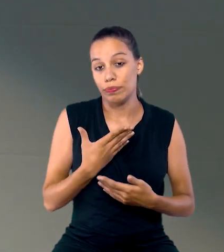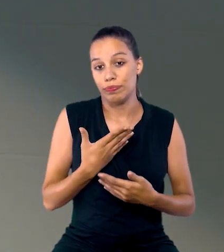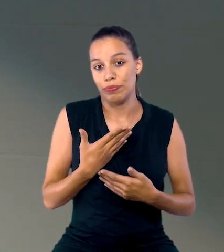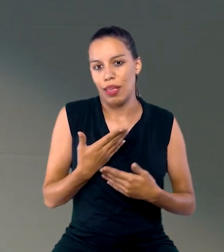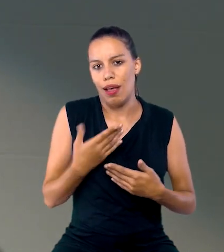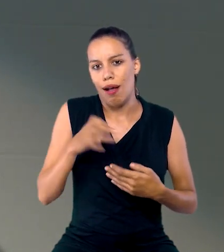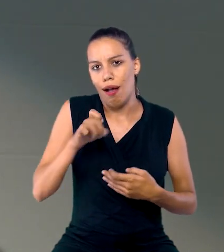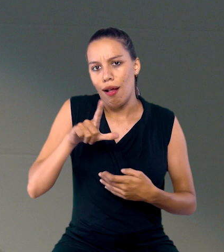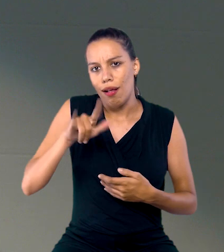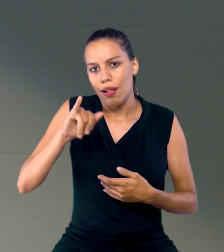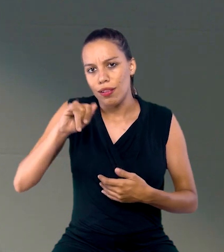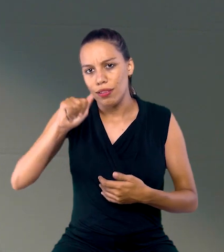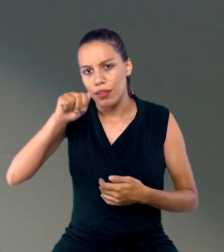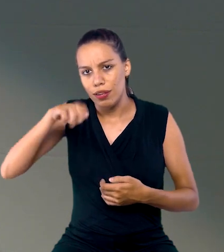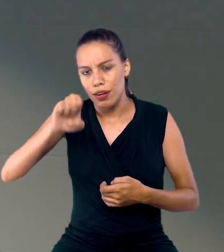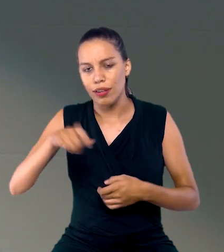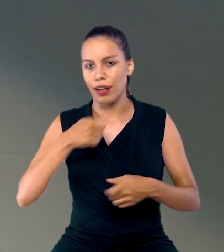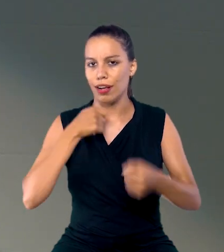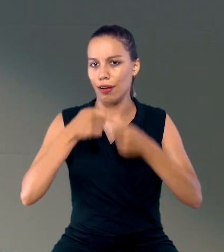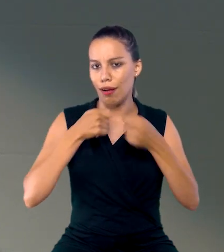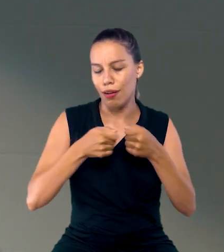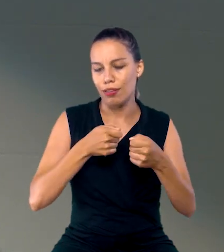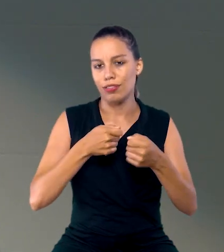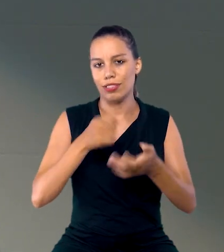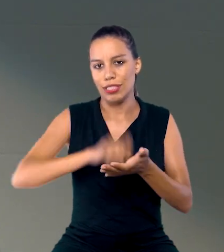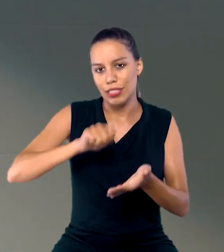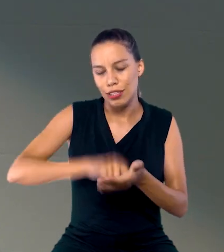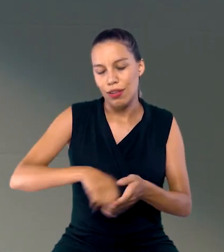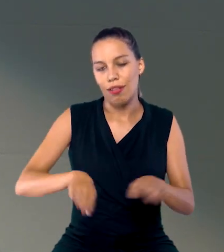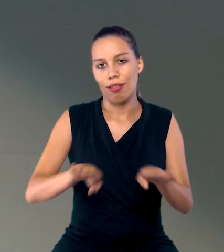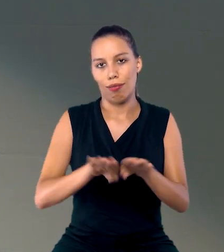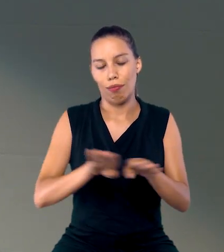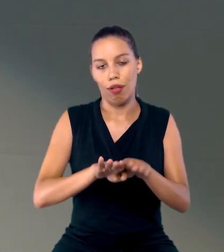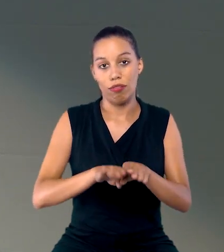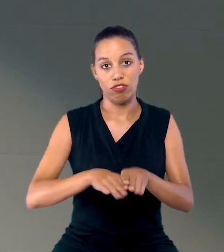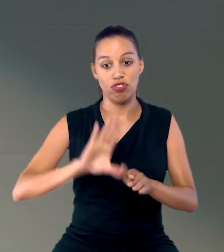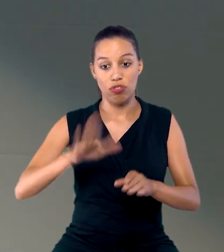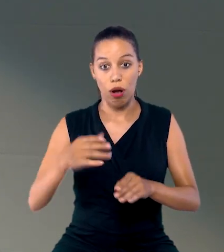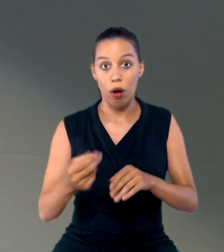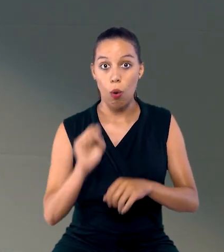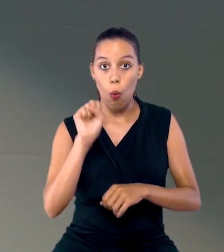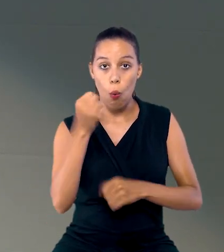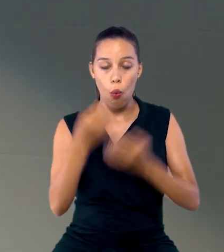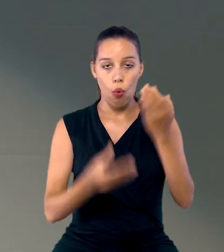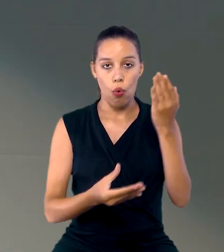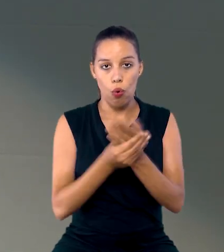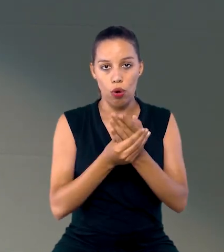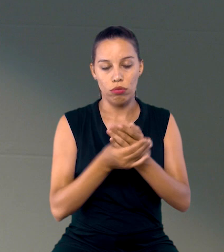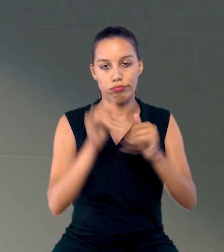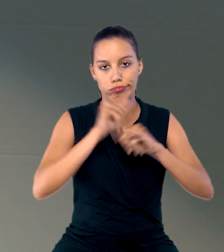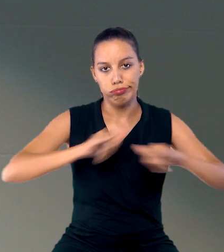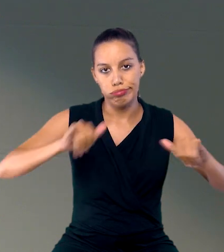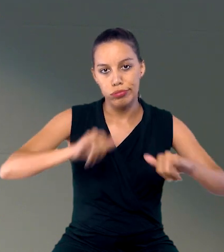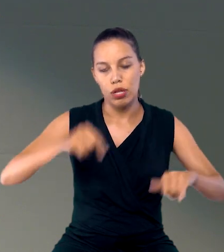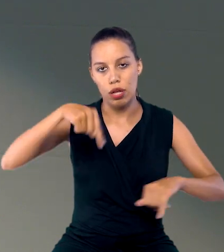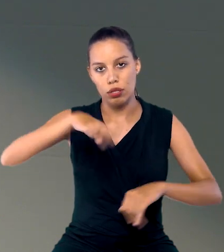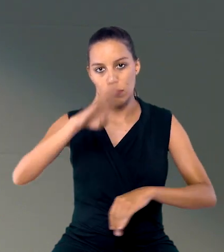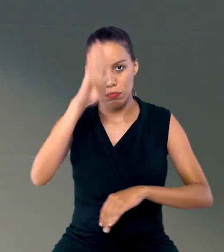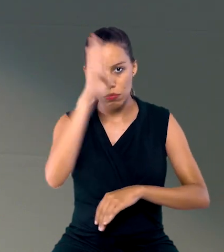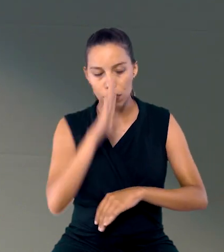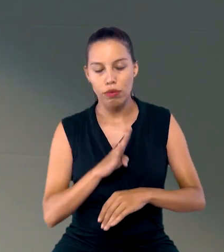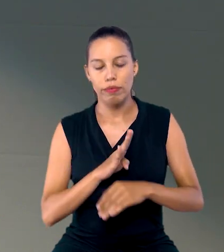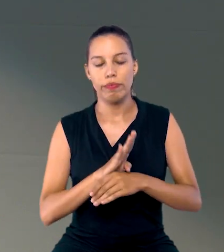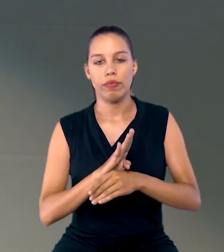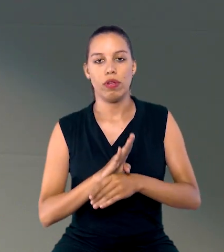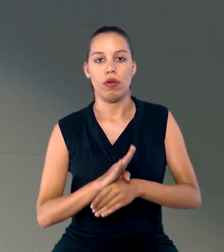Bom, Eliane Brum é jornalista, escritora e documentarista, publicou 8 livros no Brasil, 7 de não-ficção